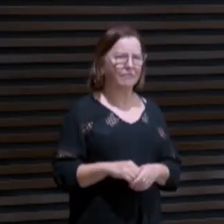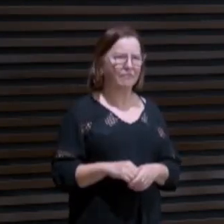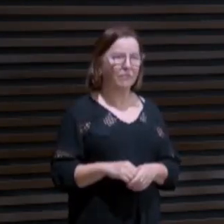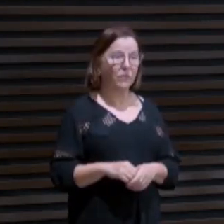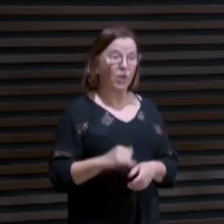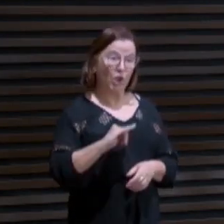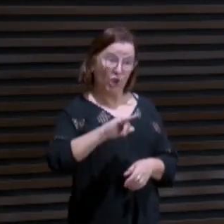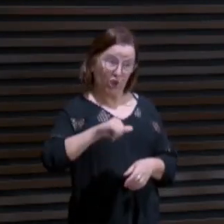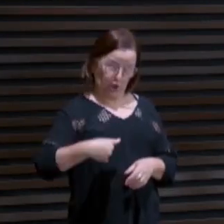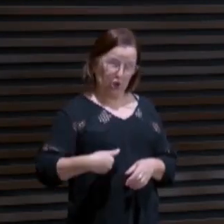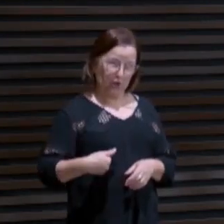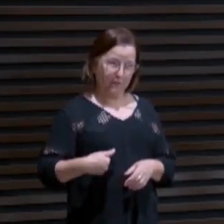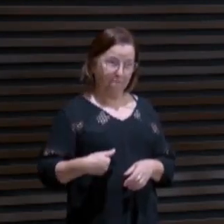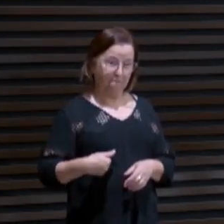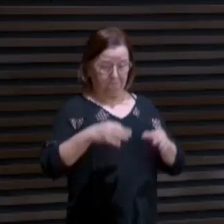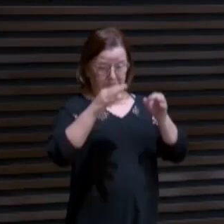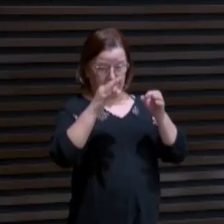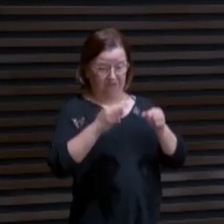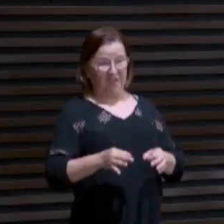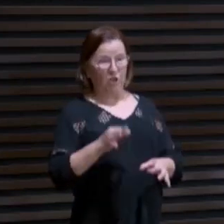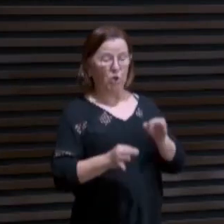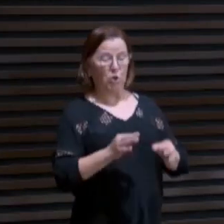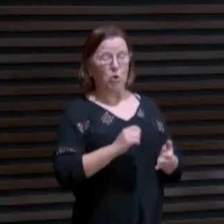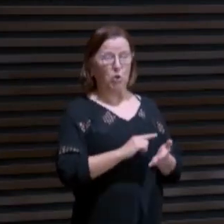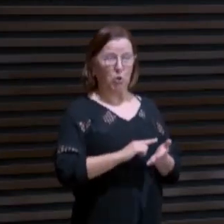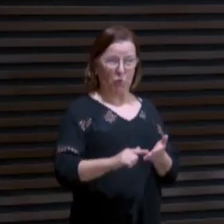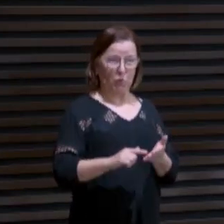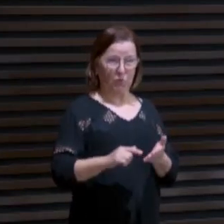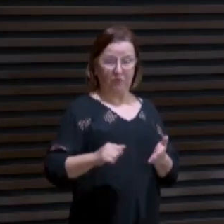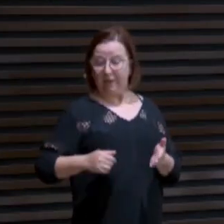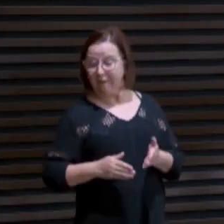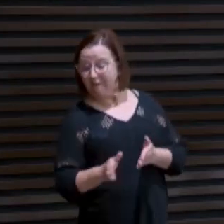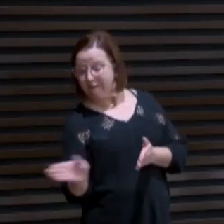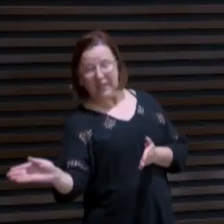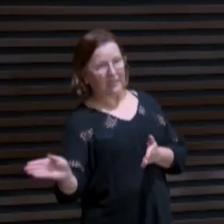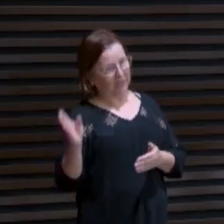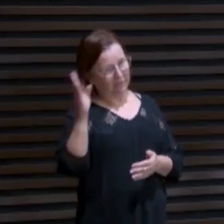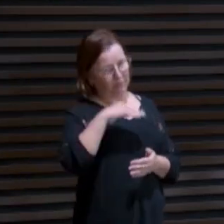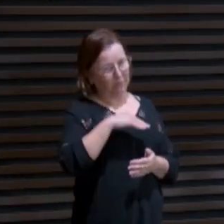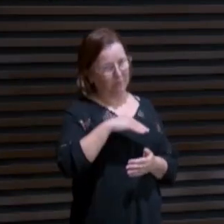íntegro, temente a mim, justo e se desvia do mal.